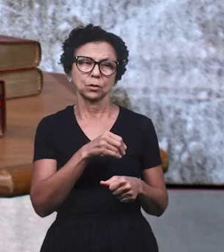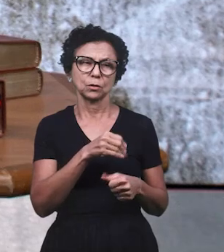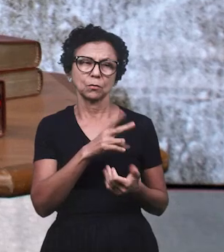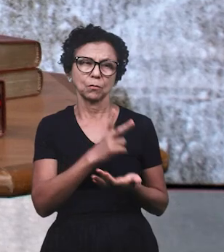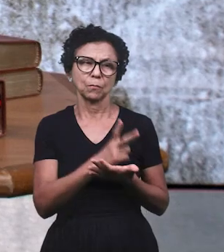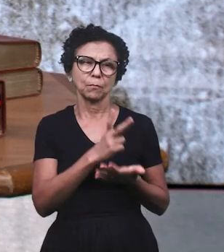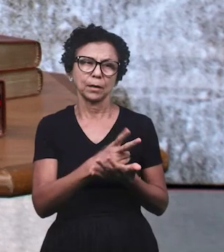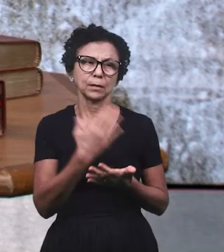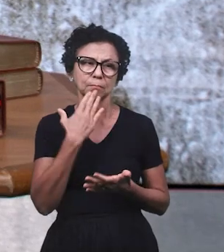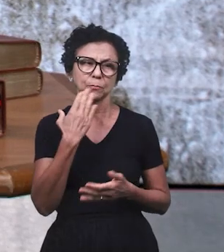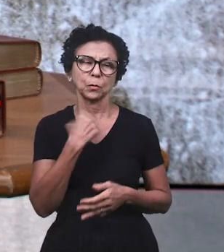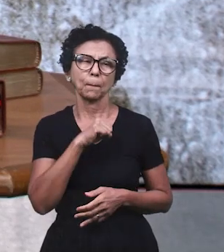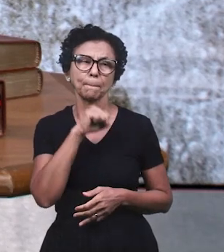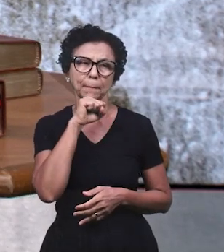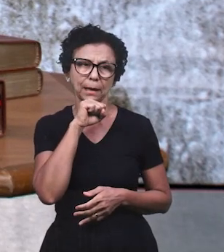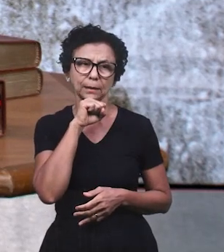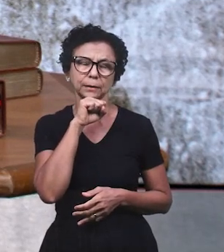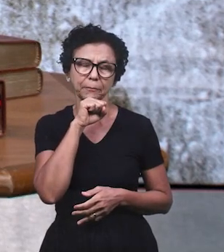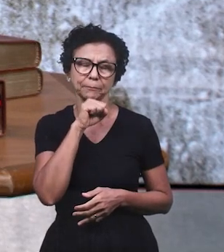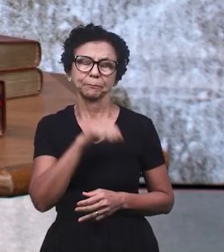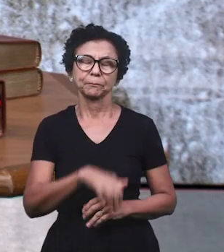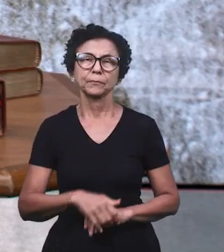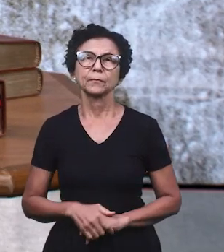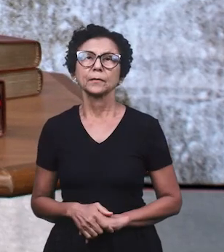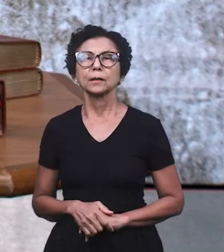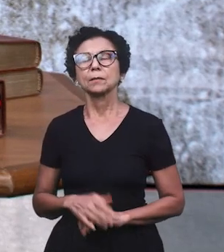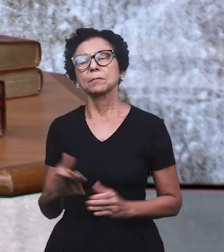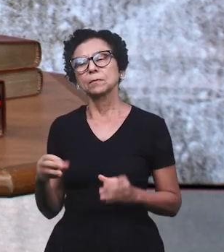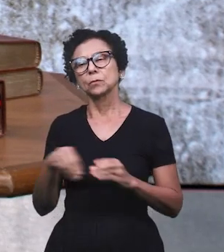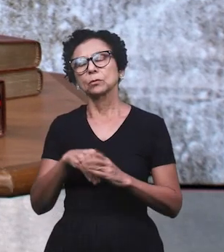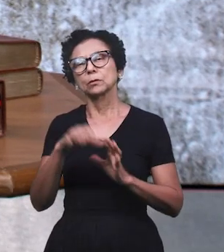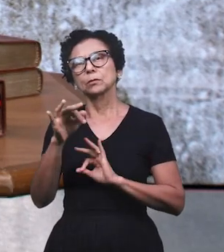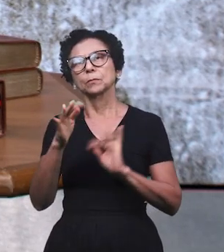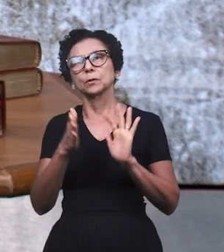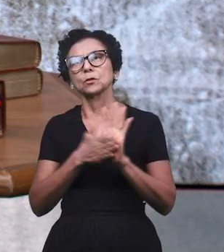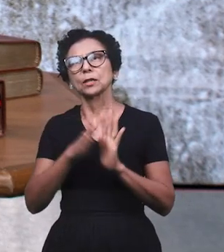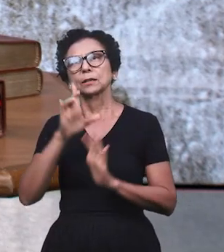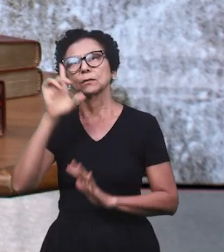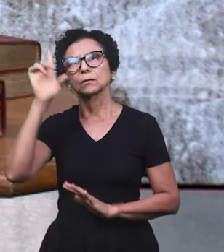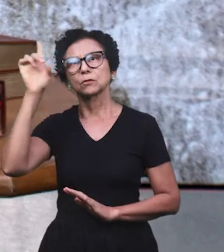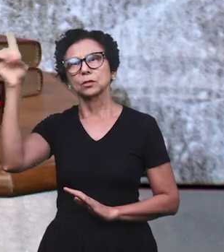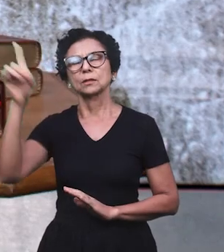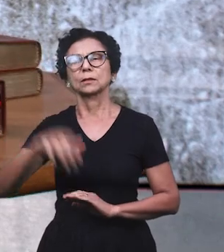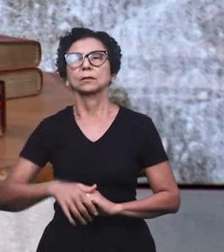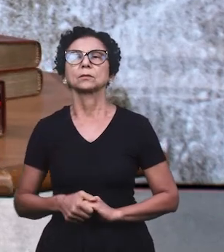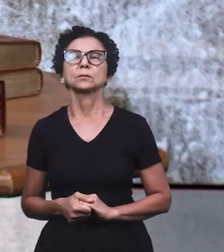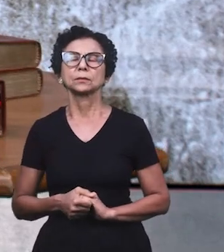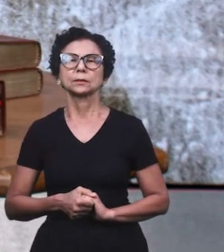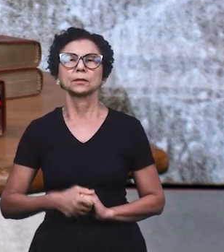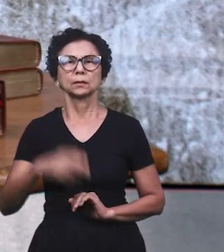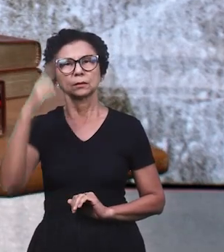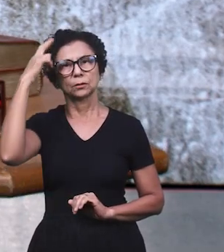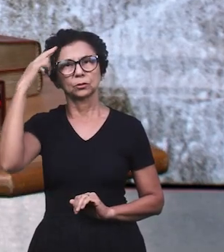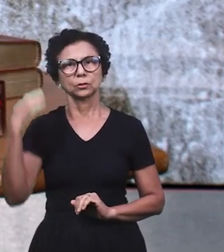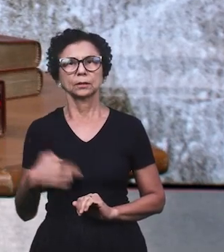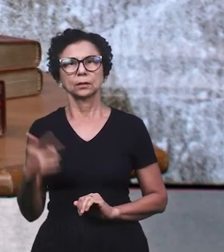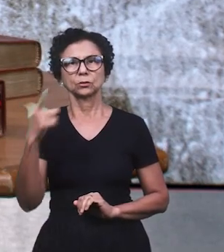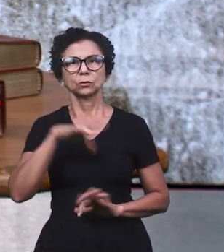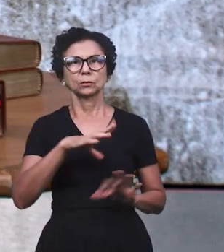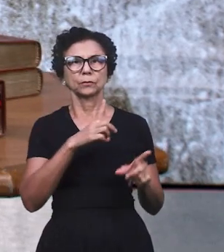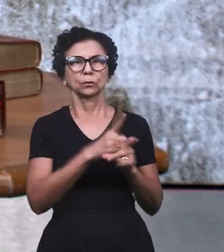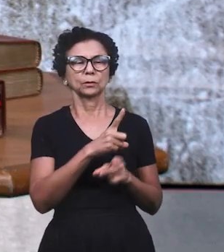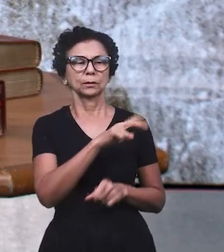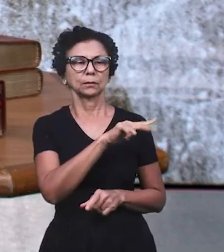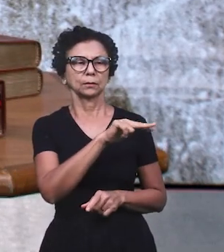isso fazia parte daquilo que era o projeto de Deus, de que José reencontrasse ali seus irmãos.